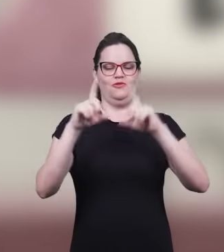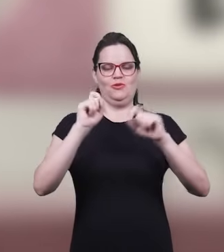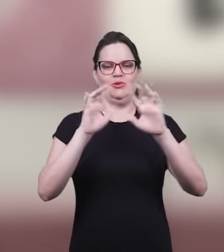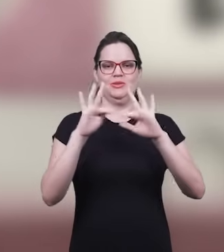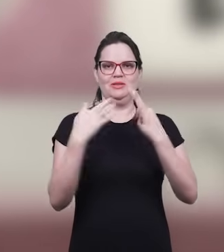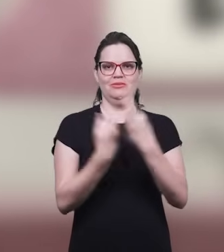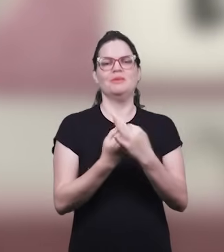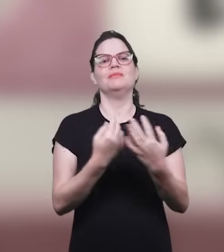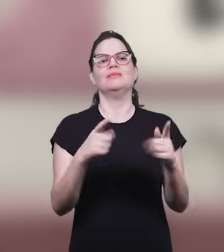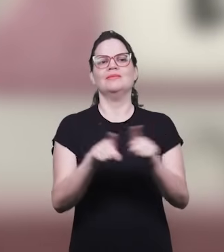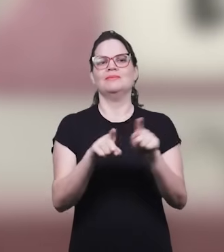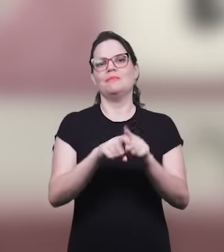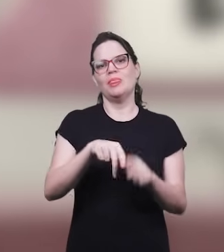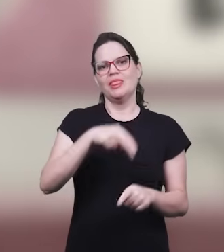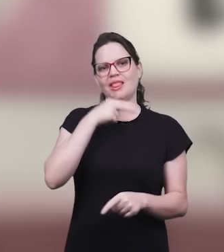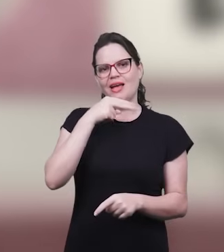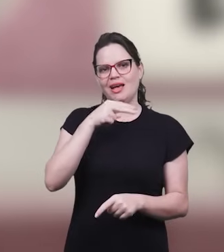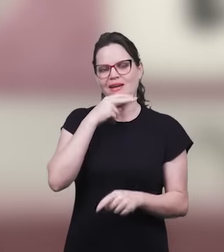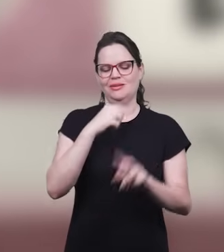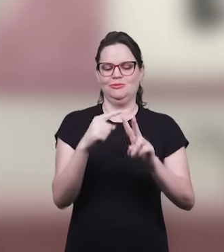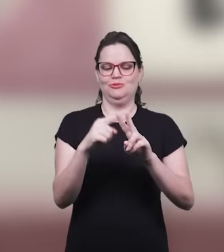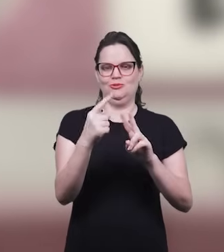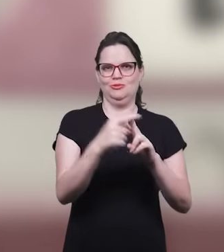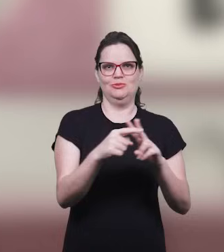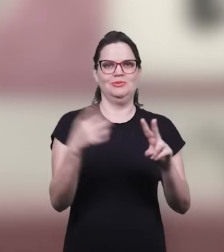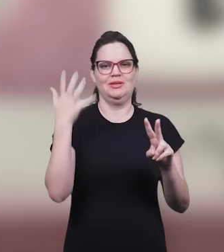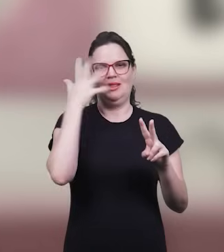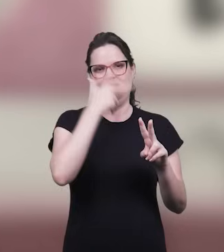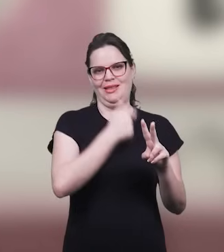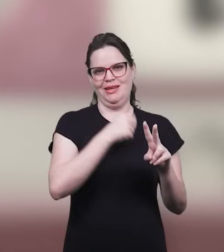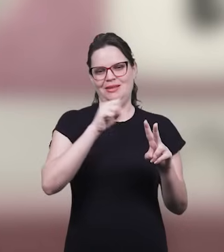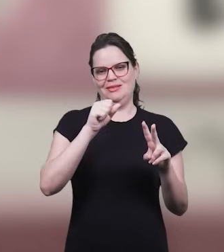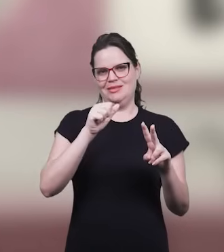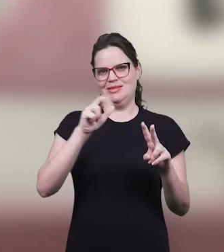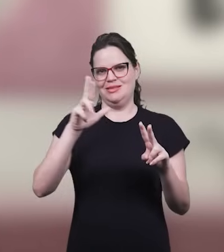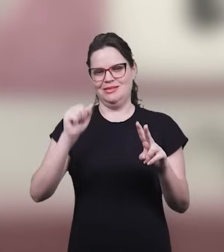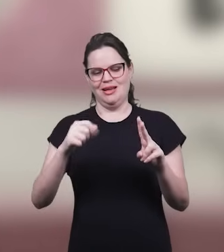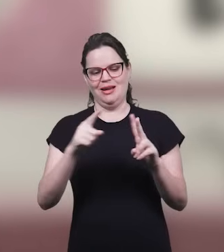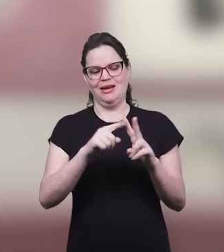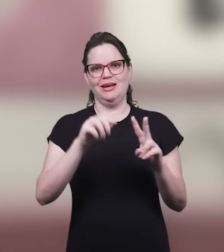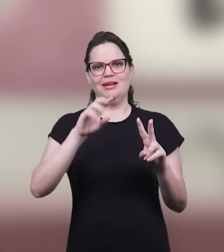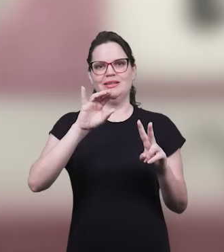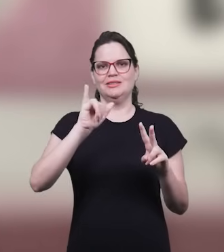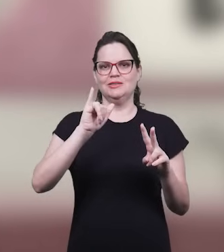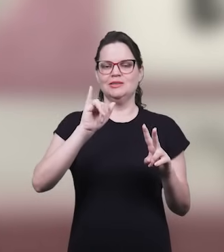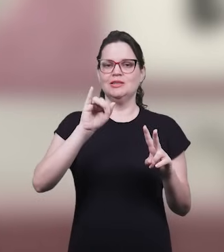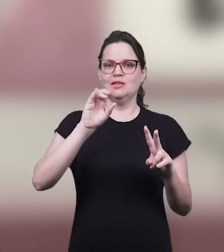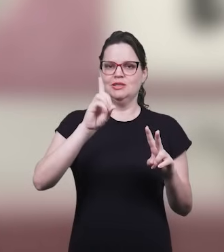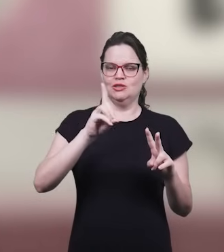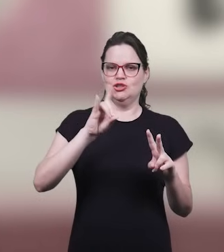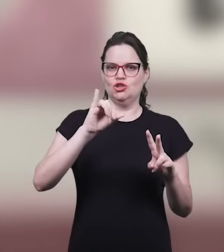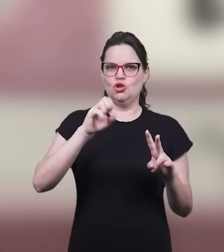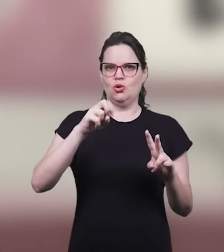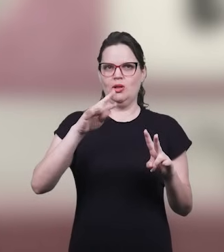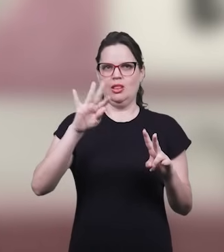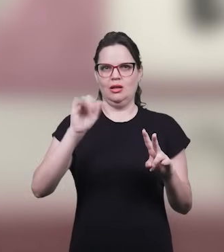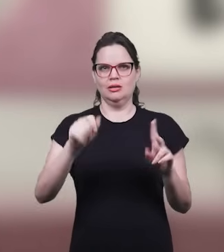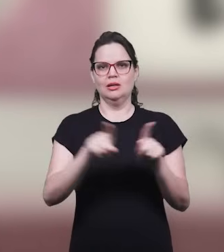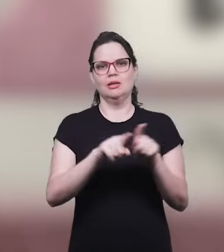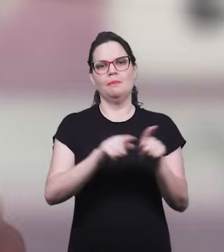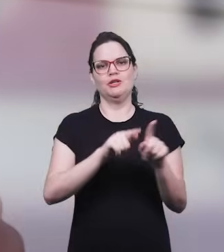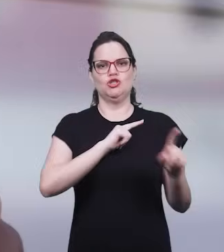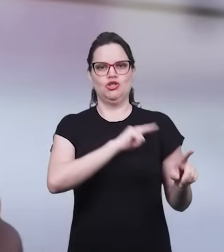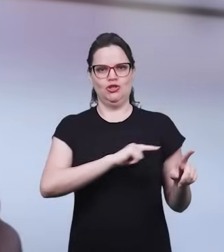dos seus netos, né? O Jonathan e a Sara, lindíssimos, queridos. Também do seu genro. Eu acho